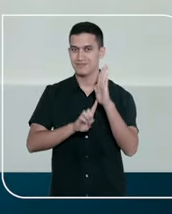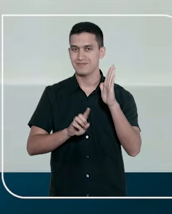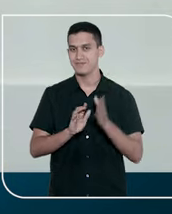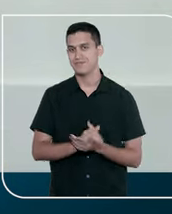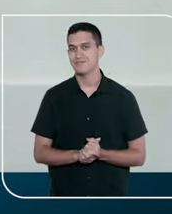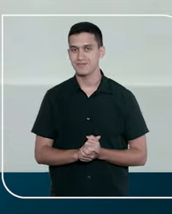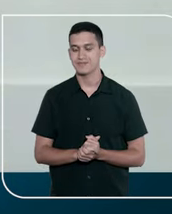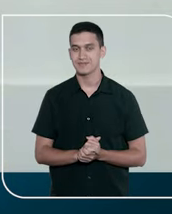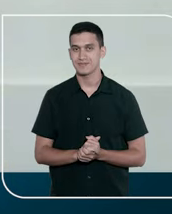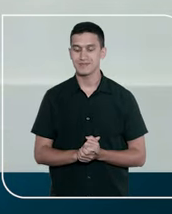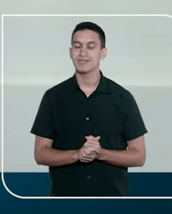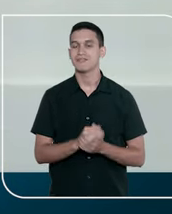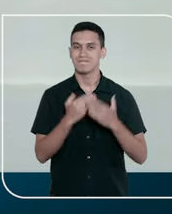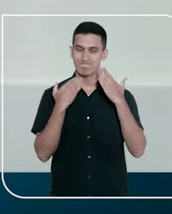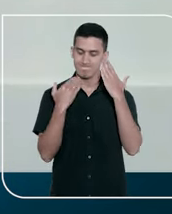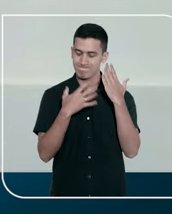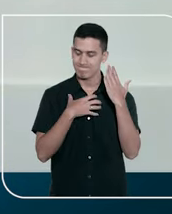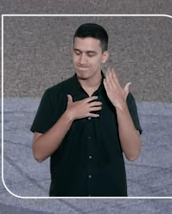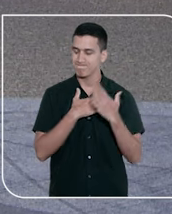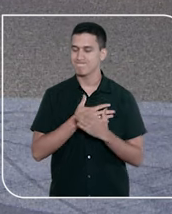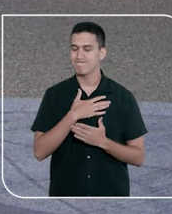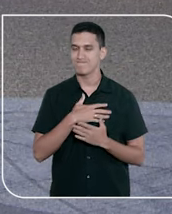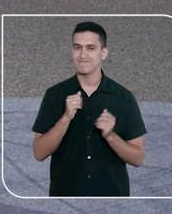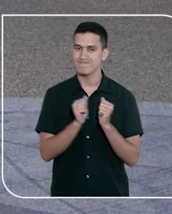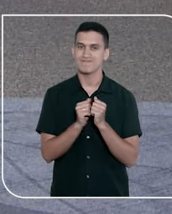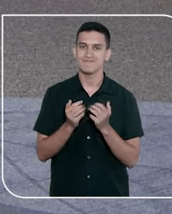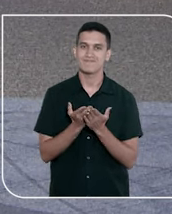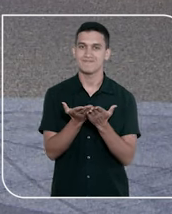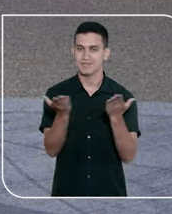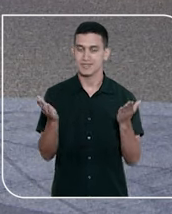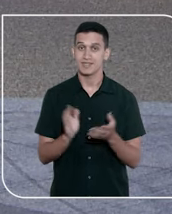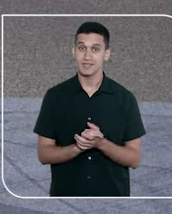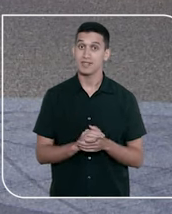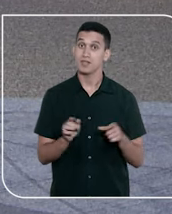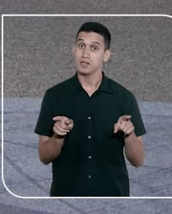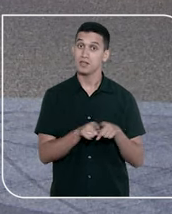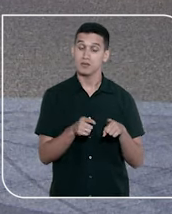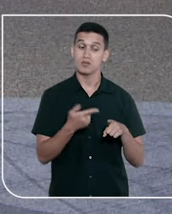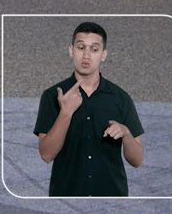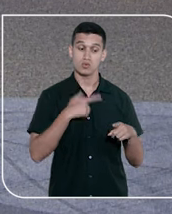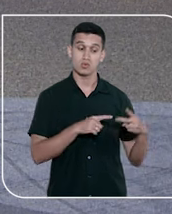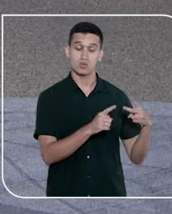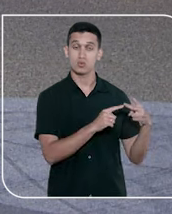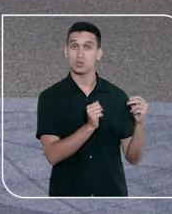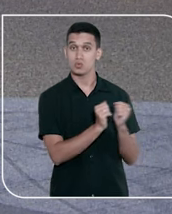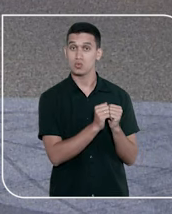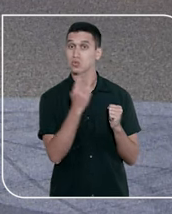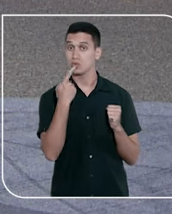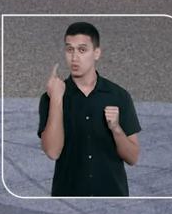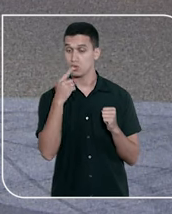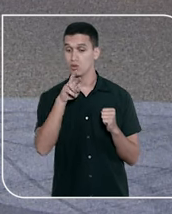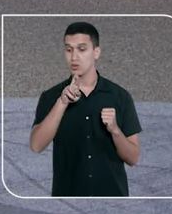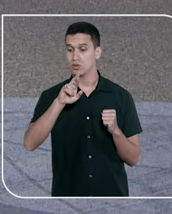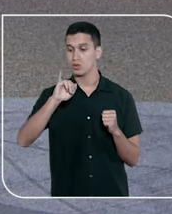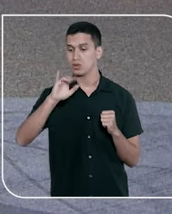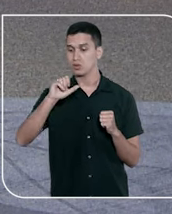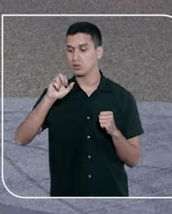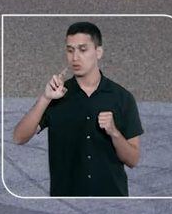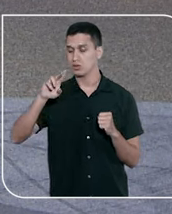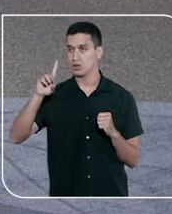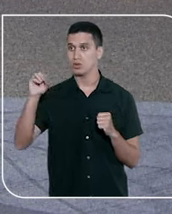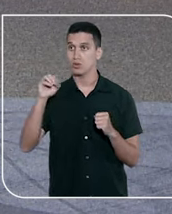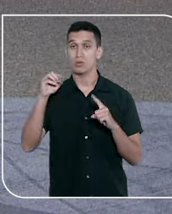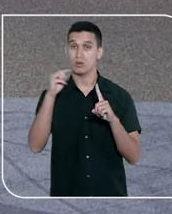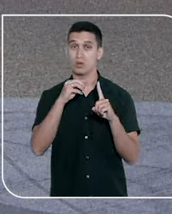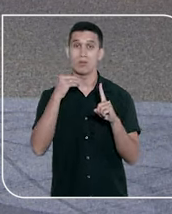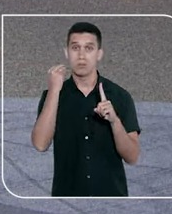um prazer enorme estar aqui com vocês. Quem participa também com a gente é o advogado Ricardo Bernardi. Ele é